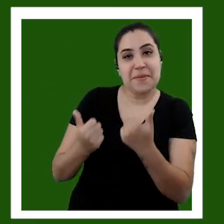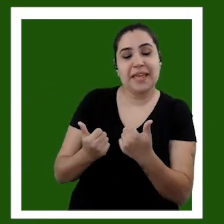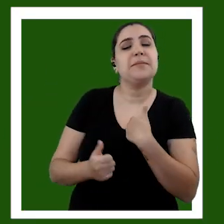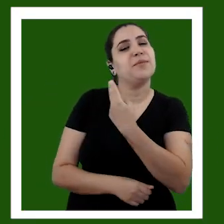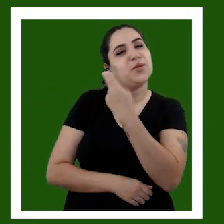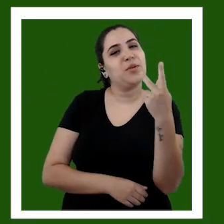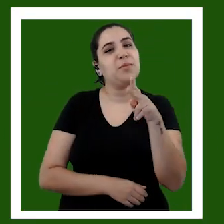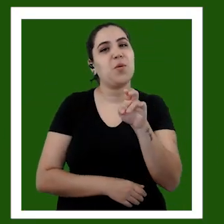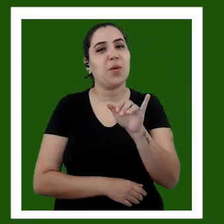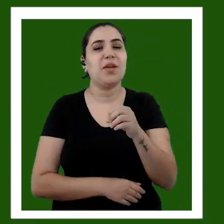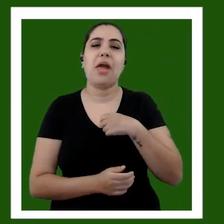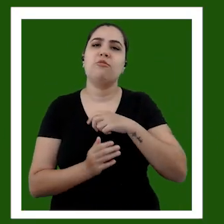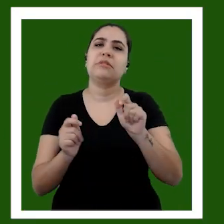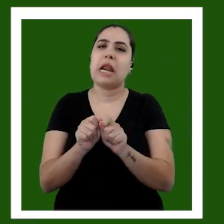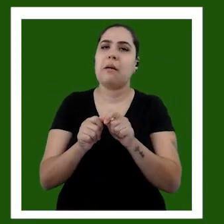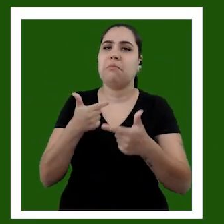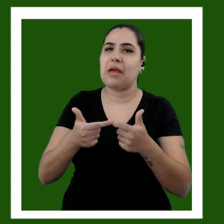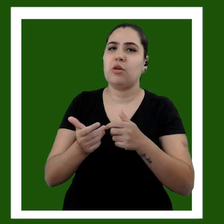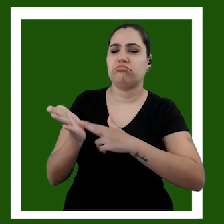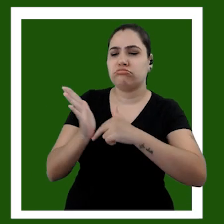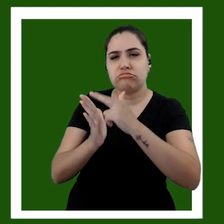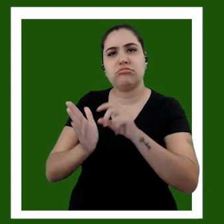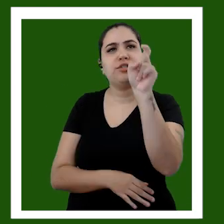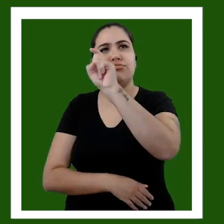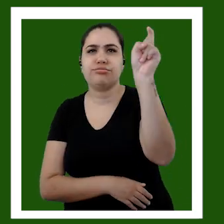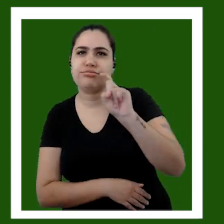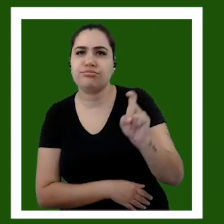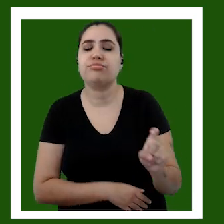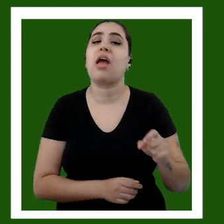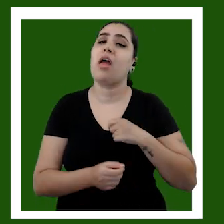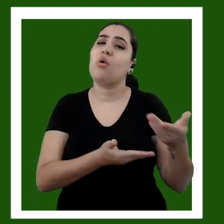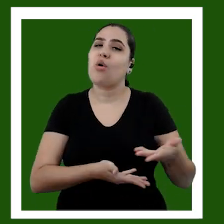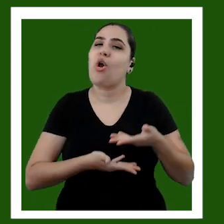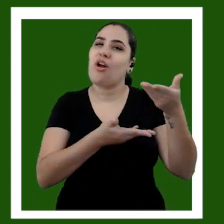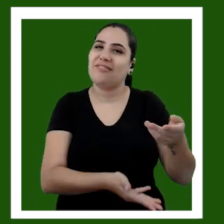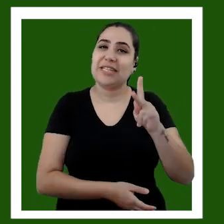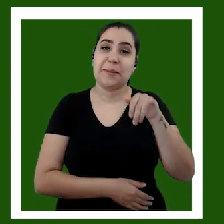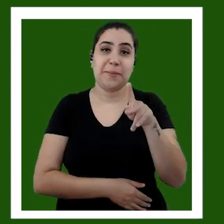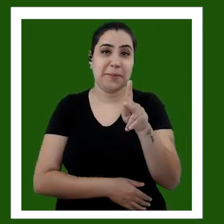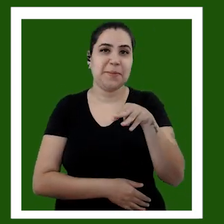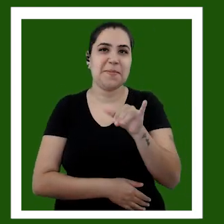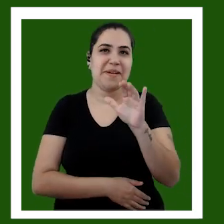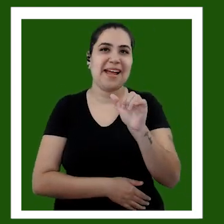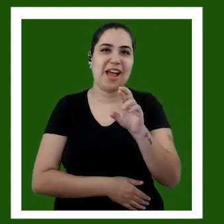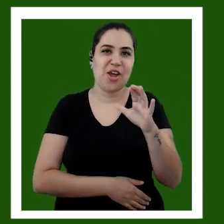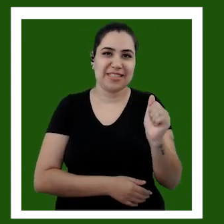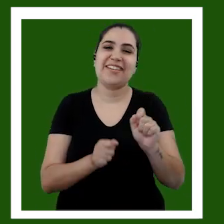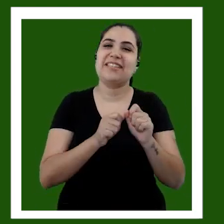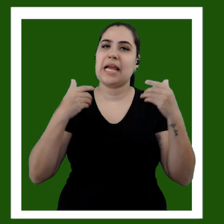da hora aí. Meu nome é Coelho, sou grafiteiro, ilustrador. Eu vim a convite do pessoal do Pimp My